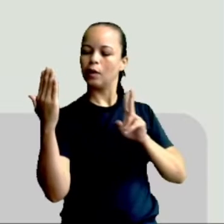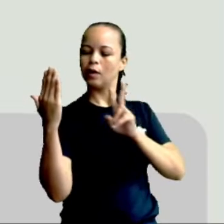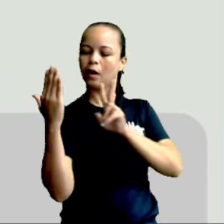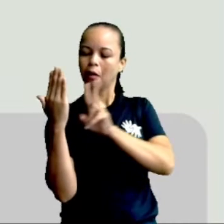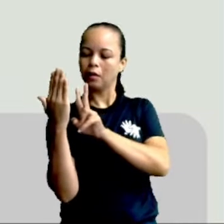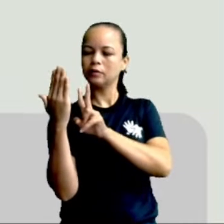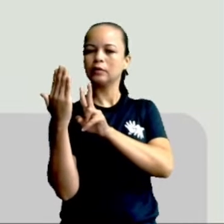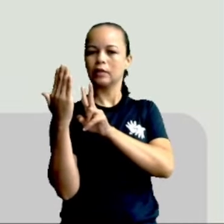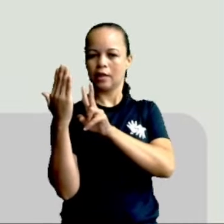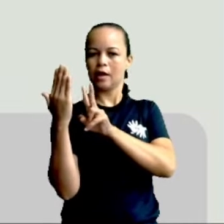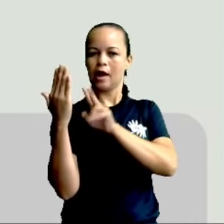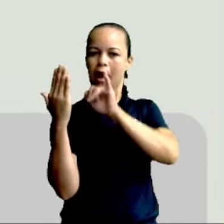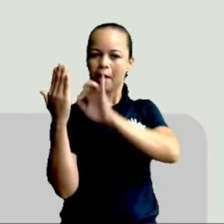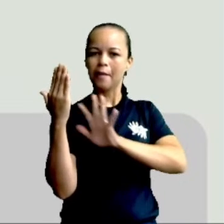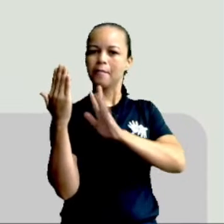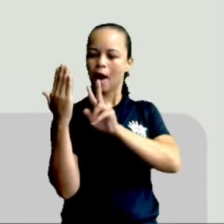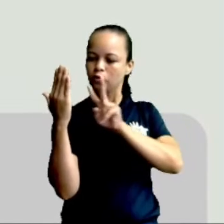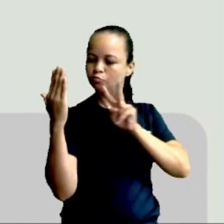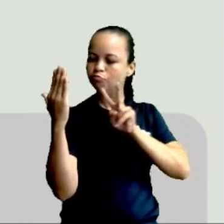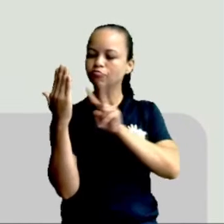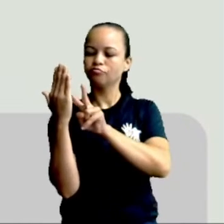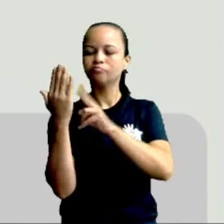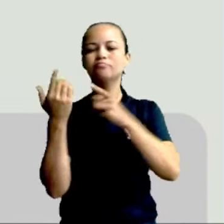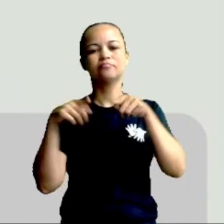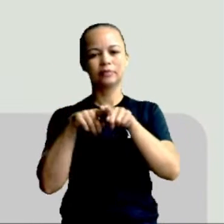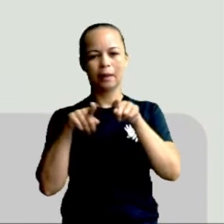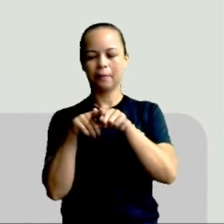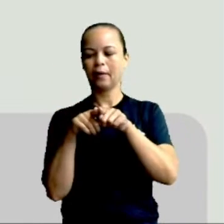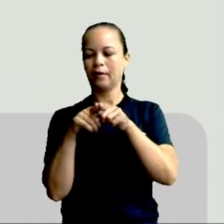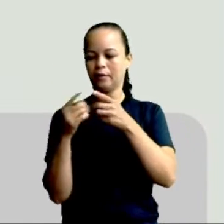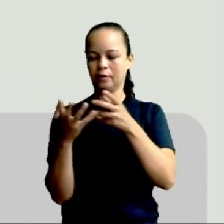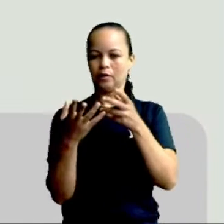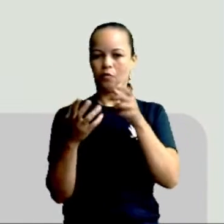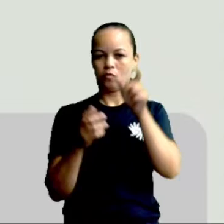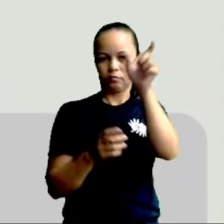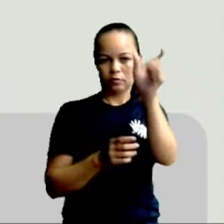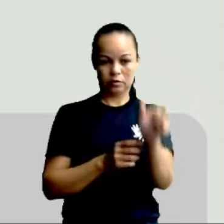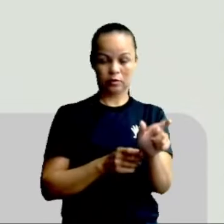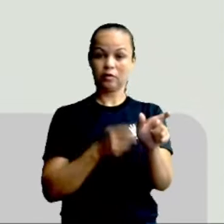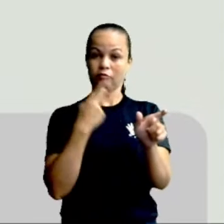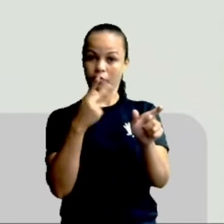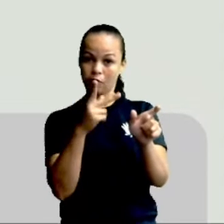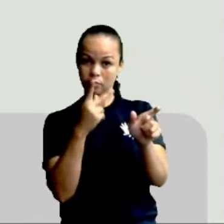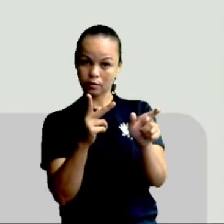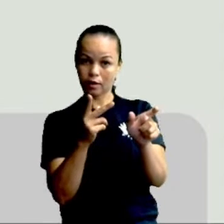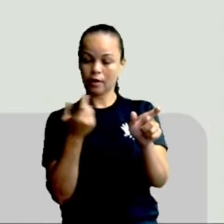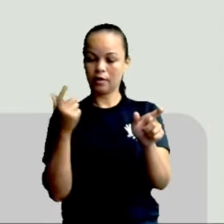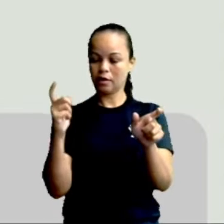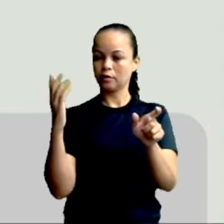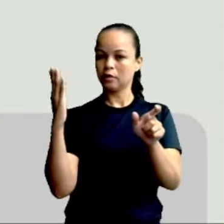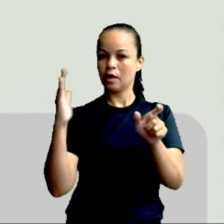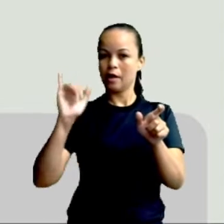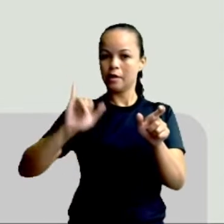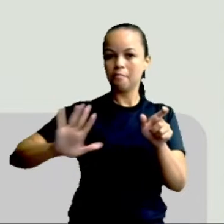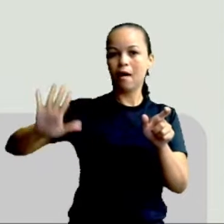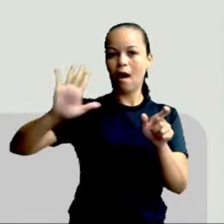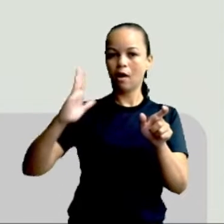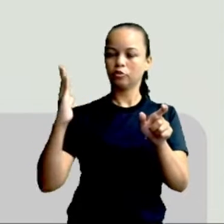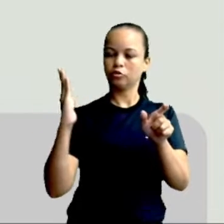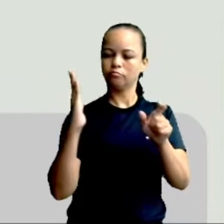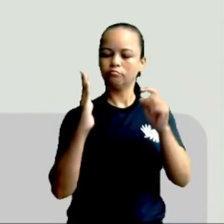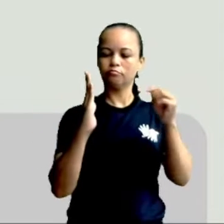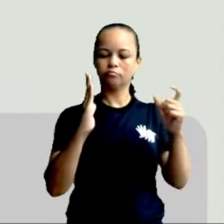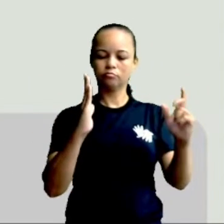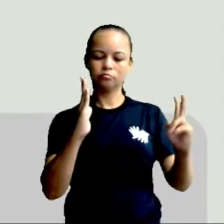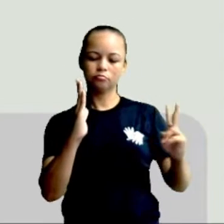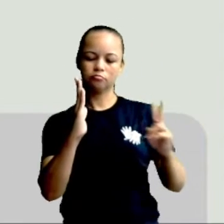ter aqui o objeto, que é você, no caso, tá? E a imagem. Ambos vão estar na